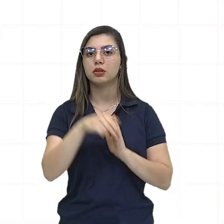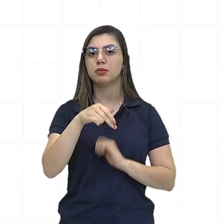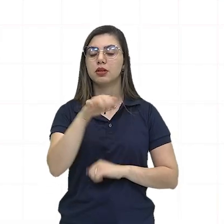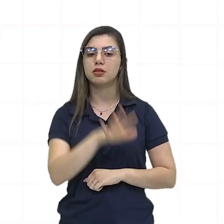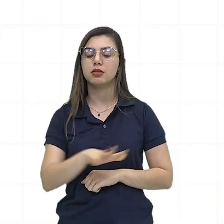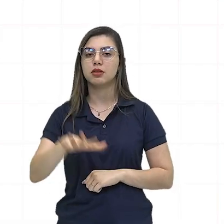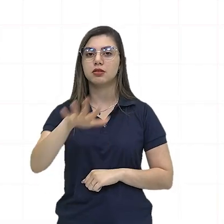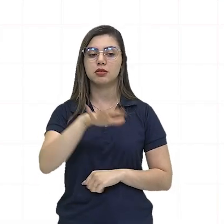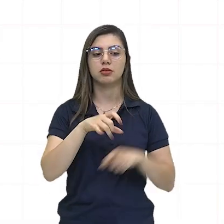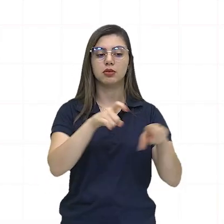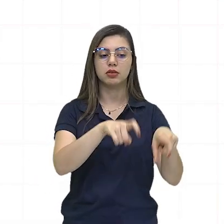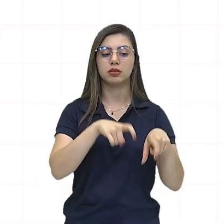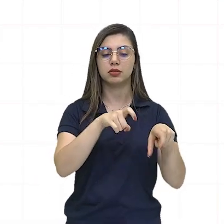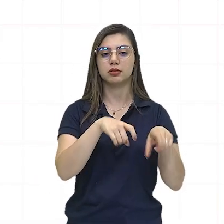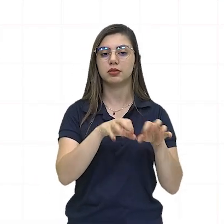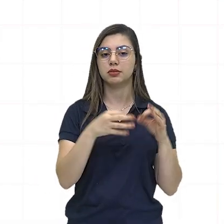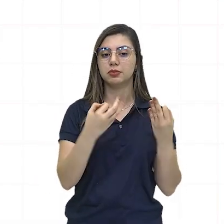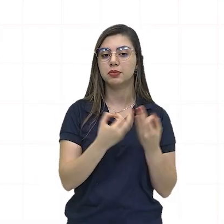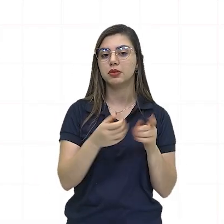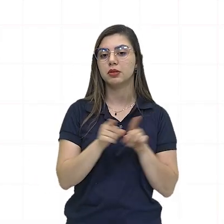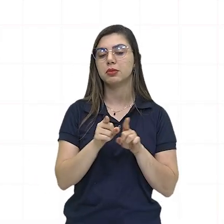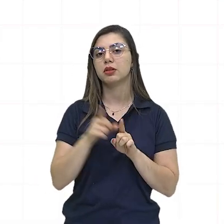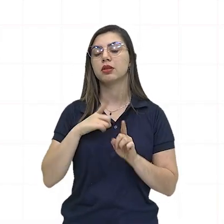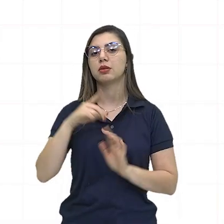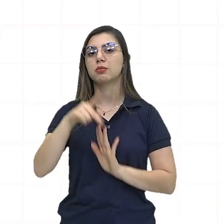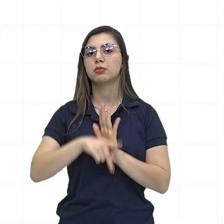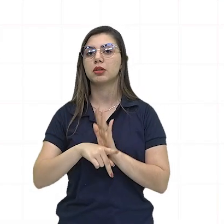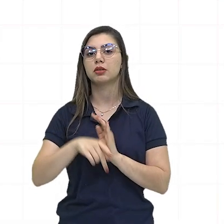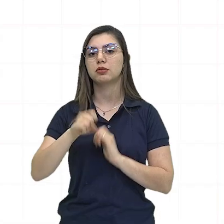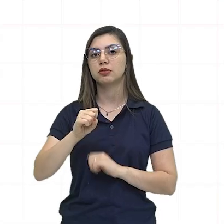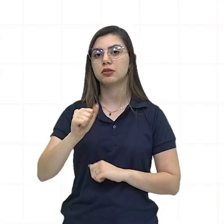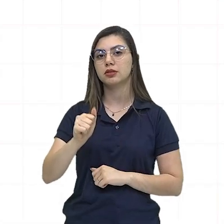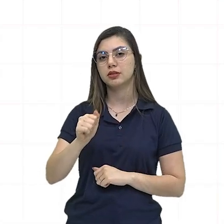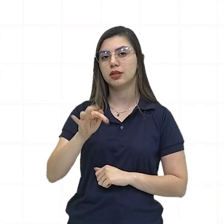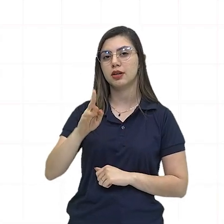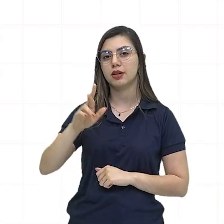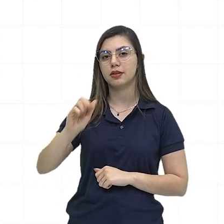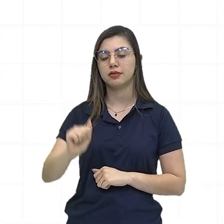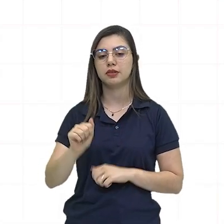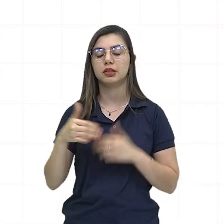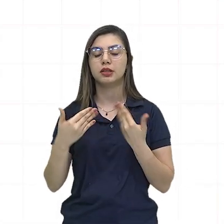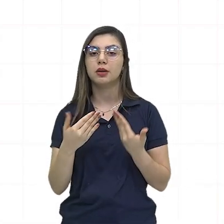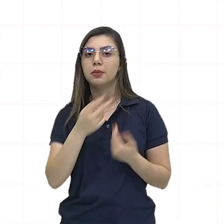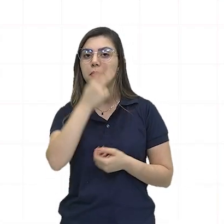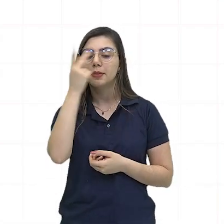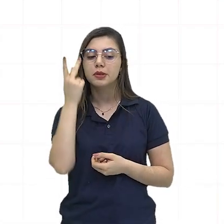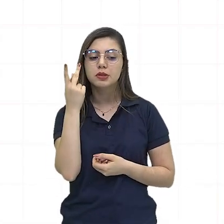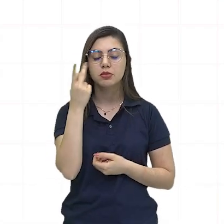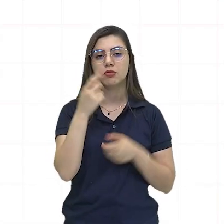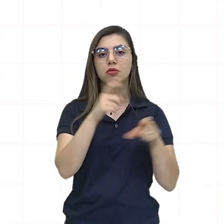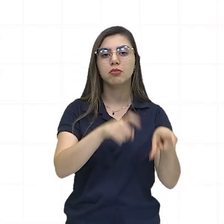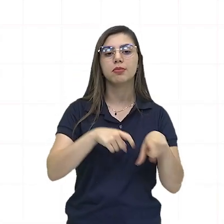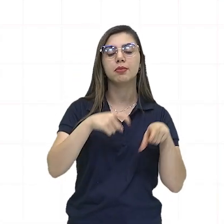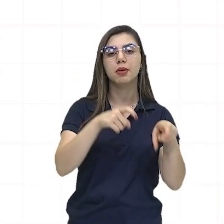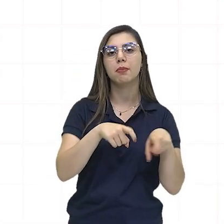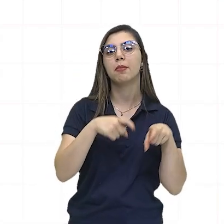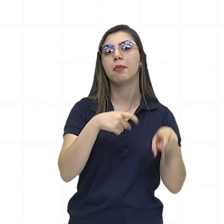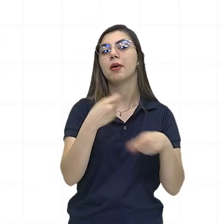que é o PRONAF, o Plano Safra da Agricultura Familiar, onde o agricultor ele pode